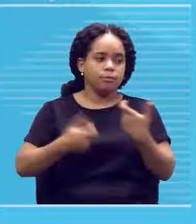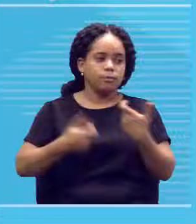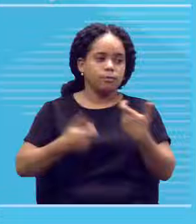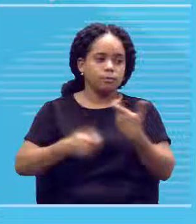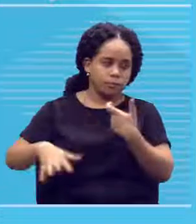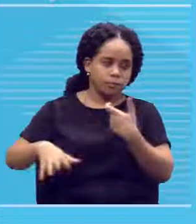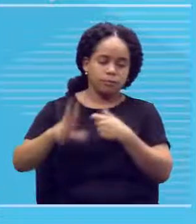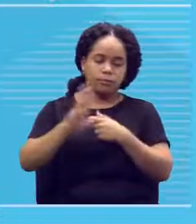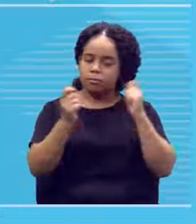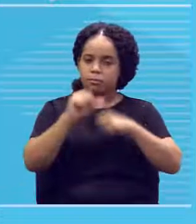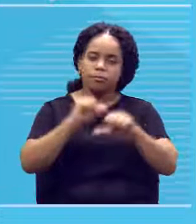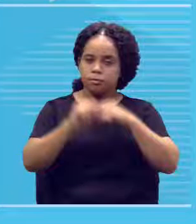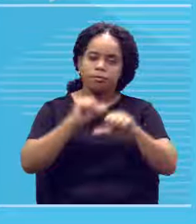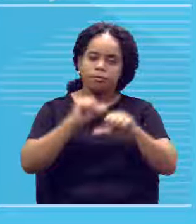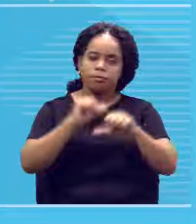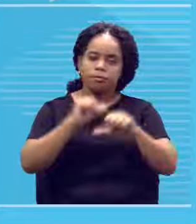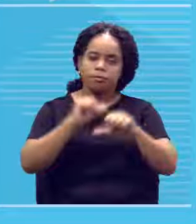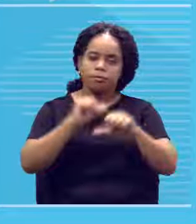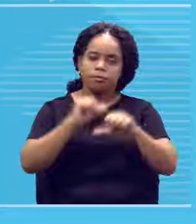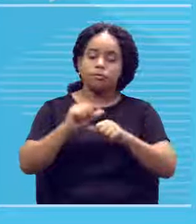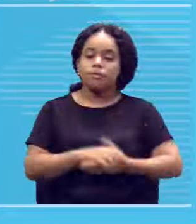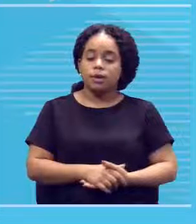os epônimos